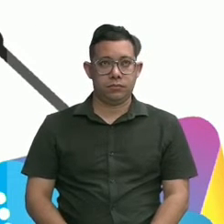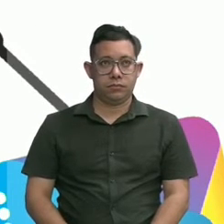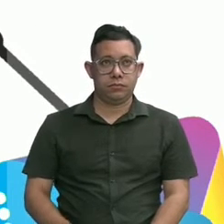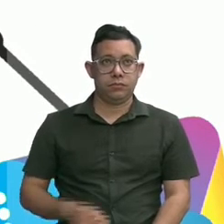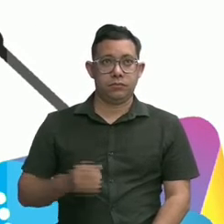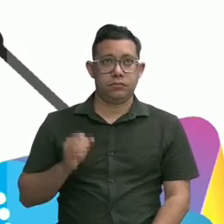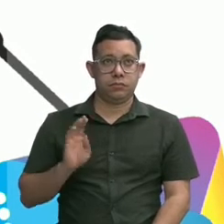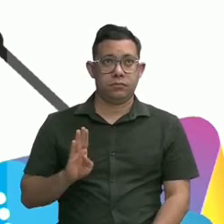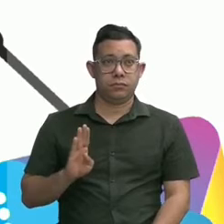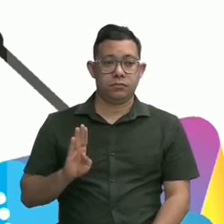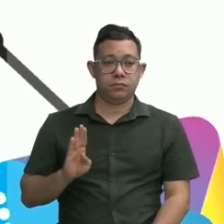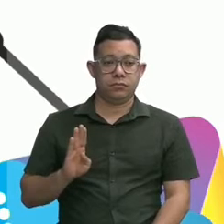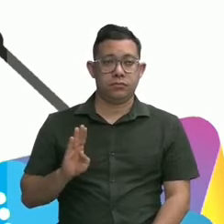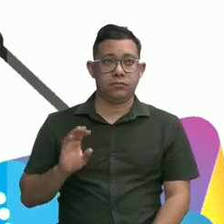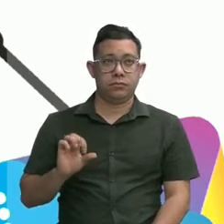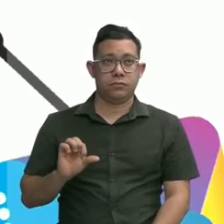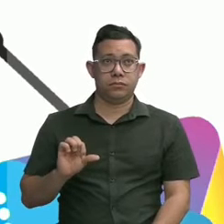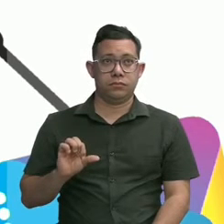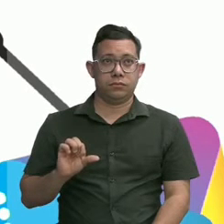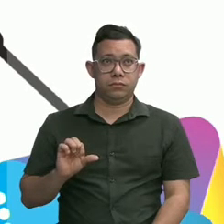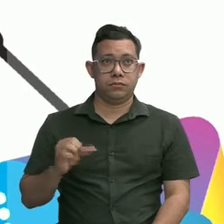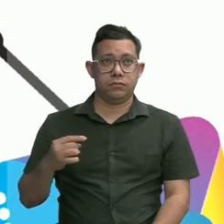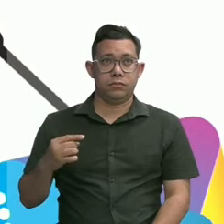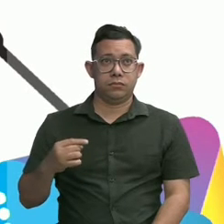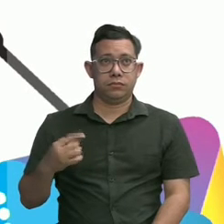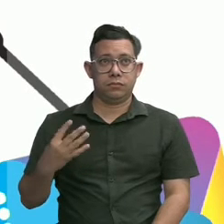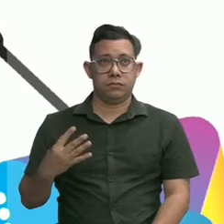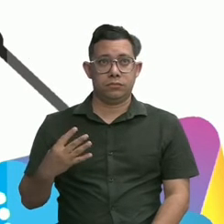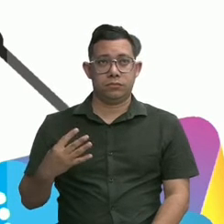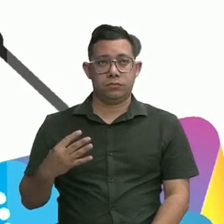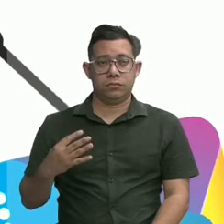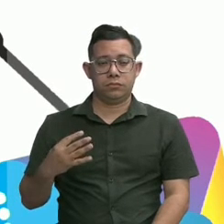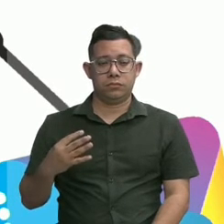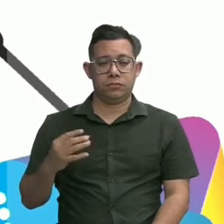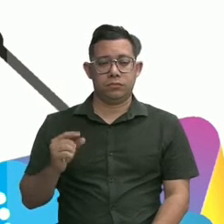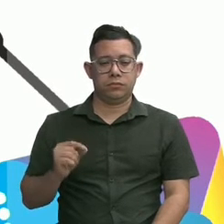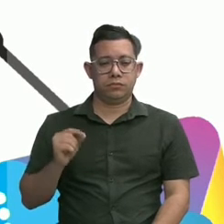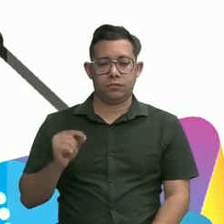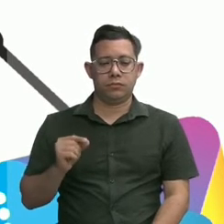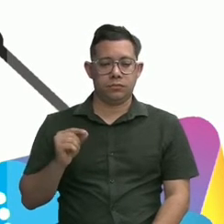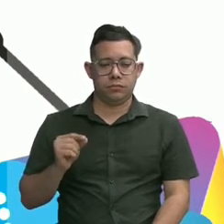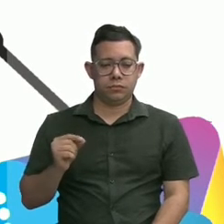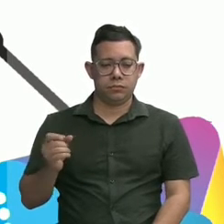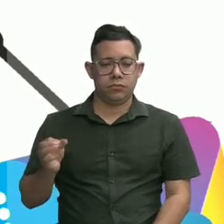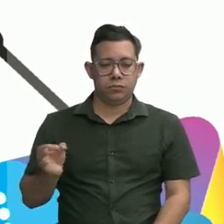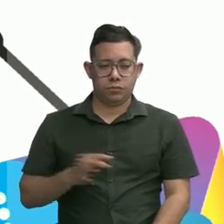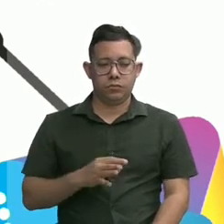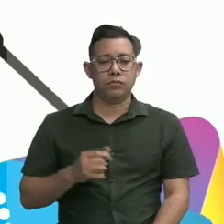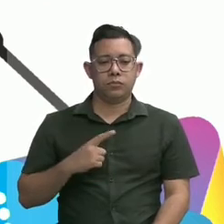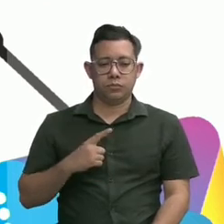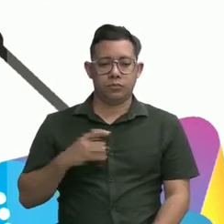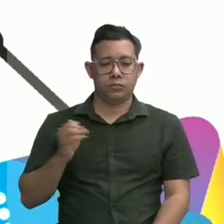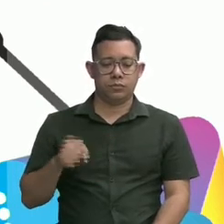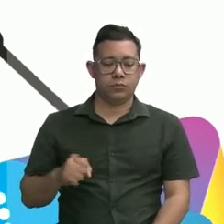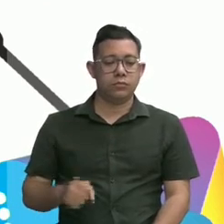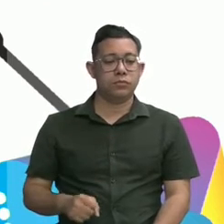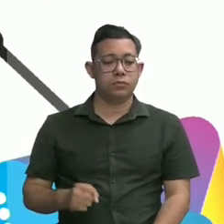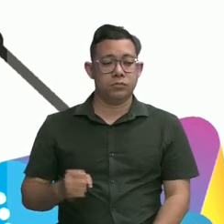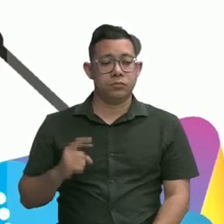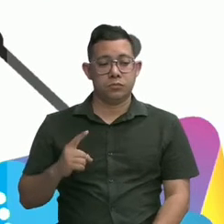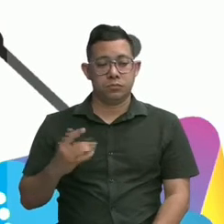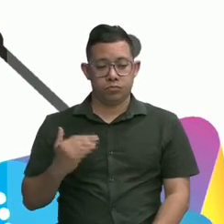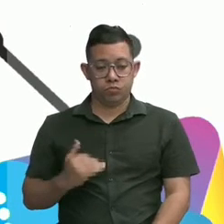vale 9 e o meu cê vai ali -4 Então essa daqui é com atleta Tá certo